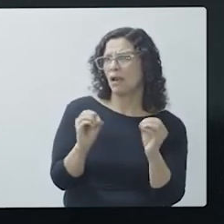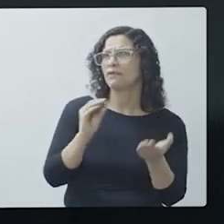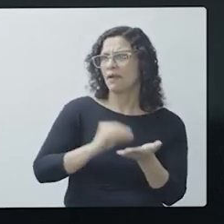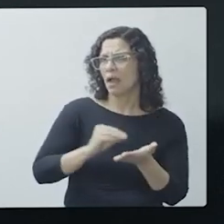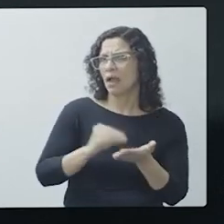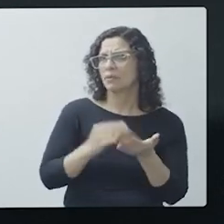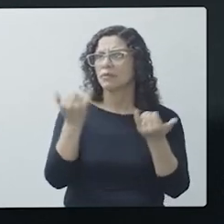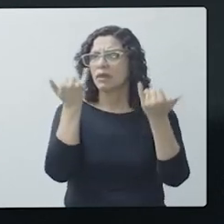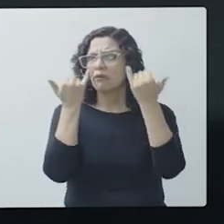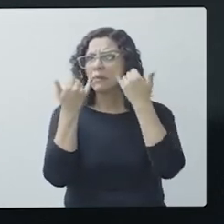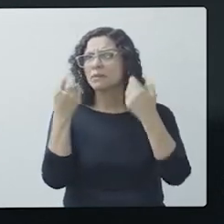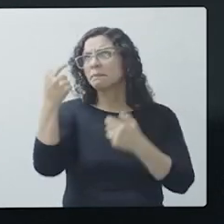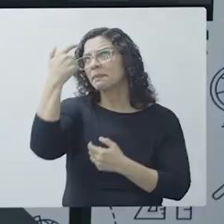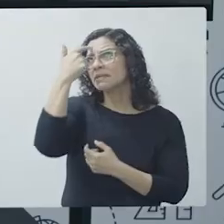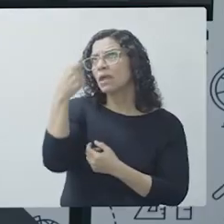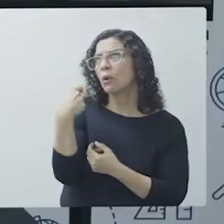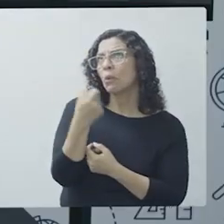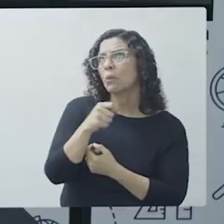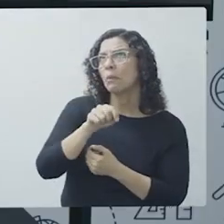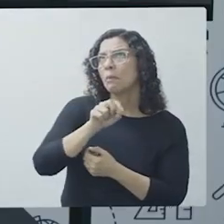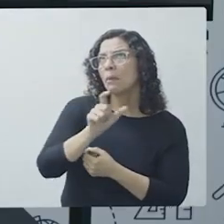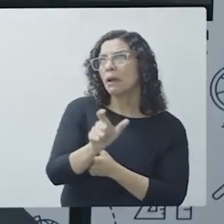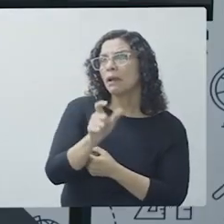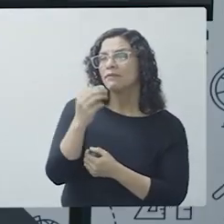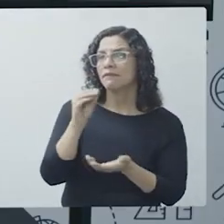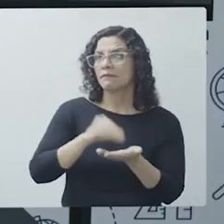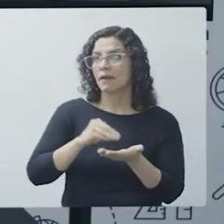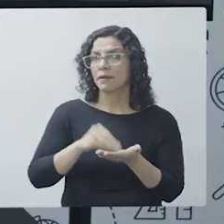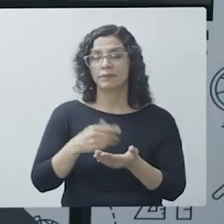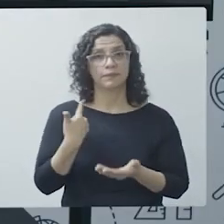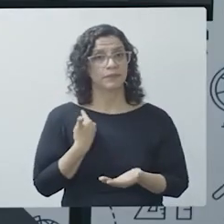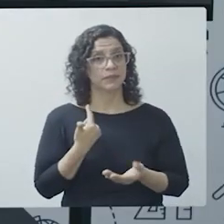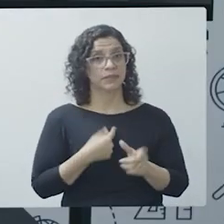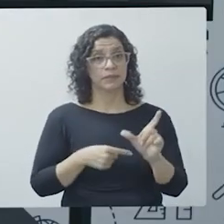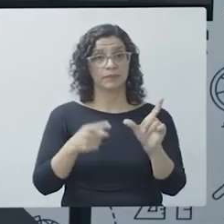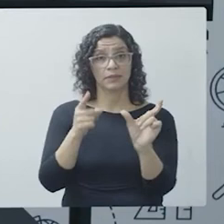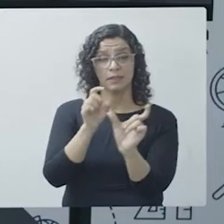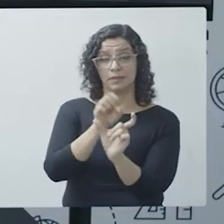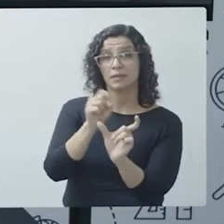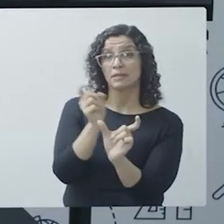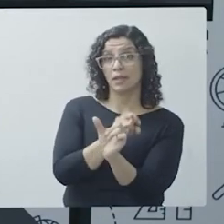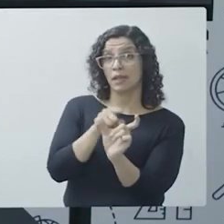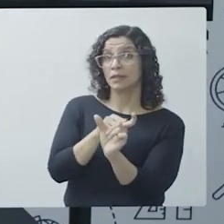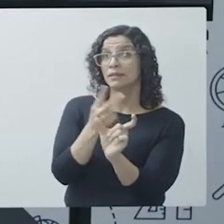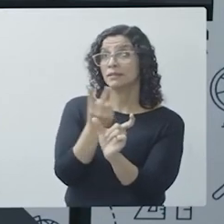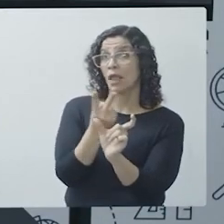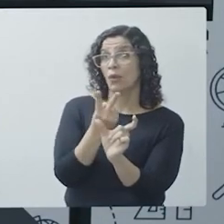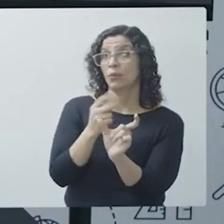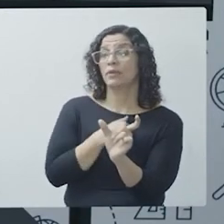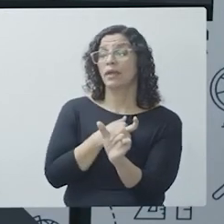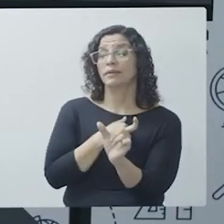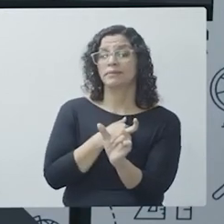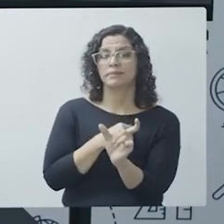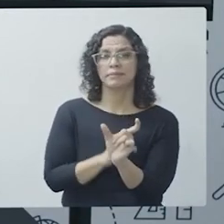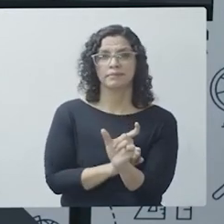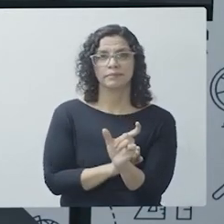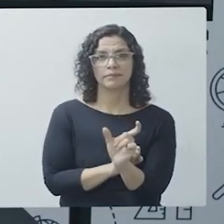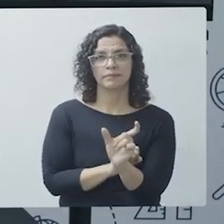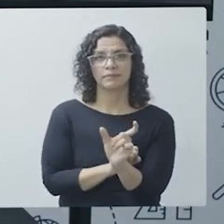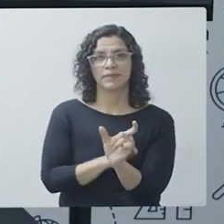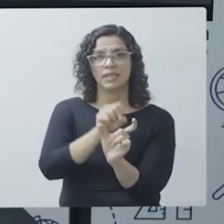Não ajudou muito ainda, não consigo pensar na palavra. A segunda sílaba da palavra